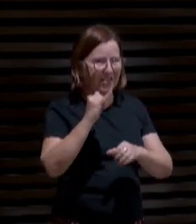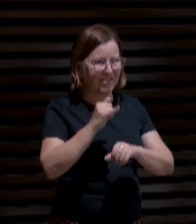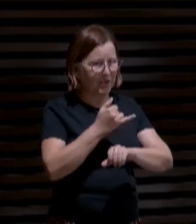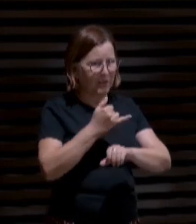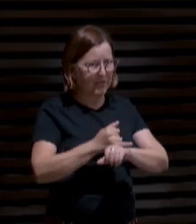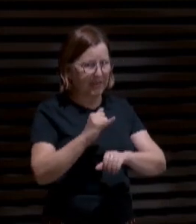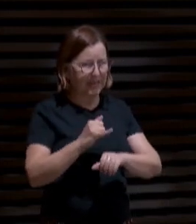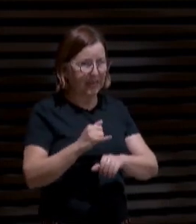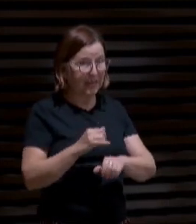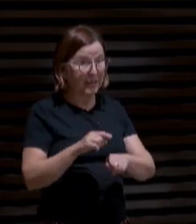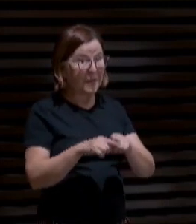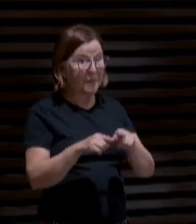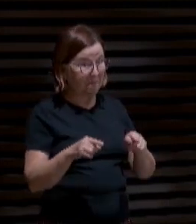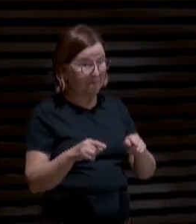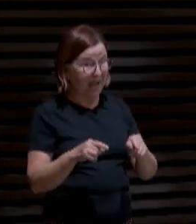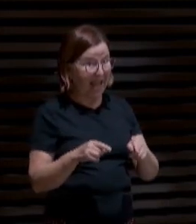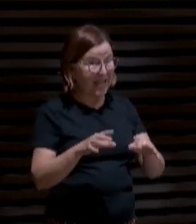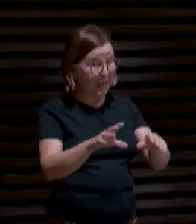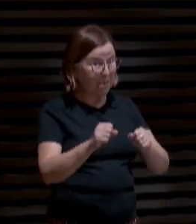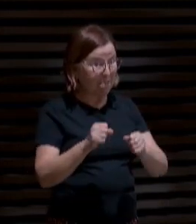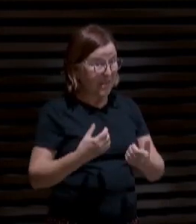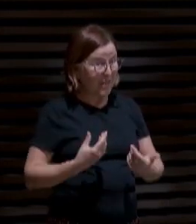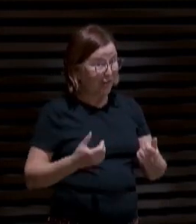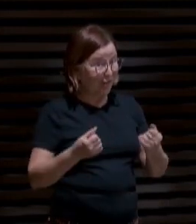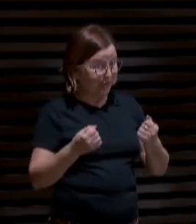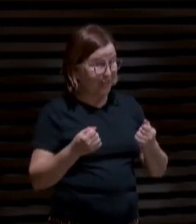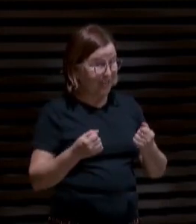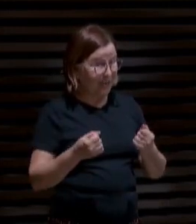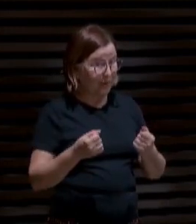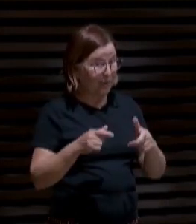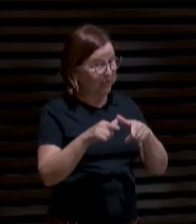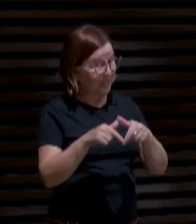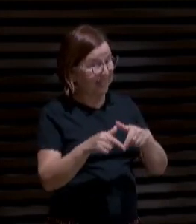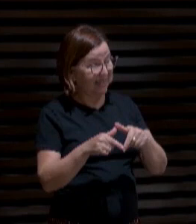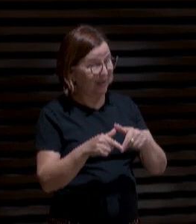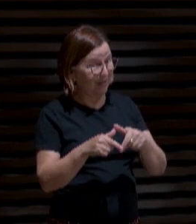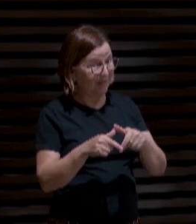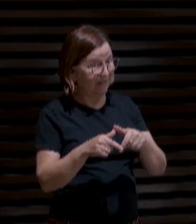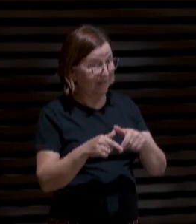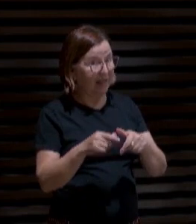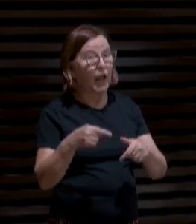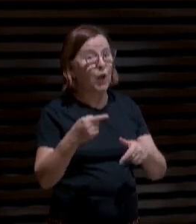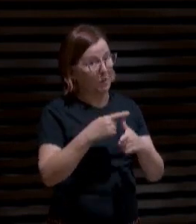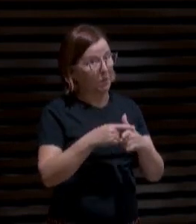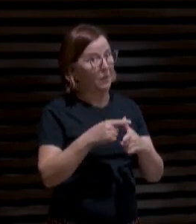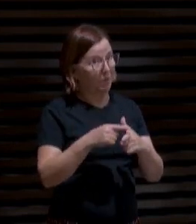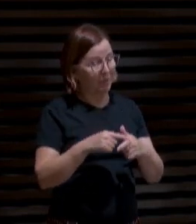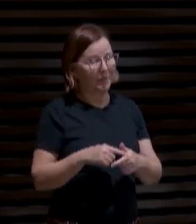do tesouro de Israel. E isso gerou outro problema. Mais